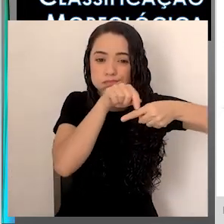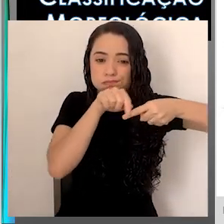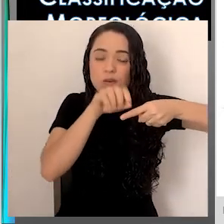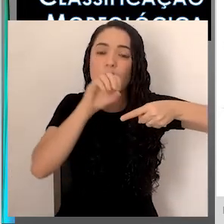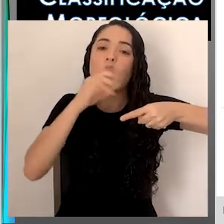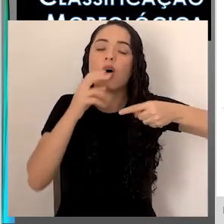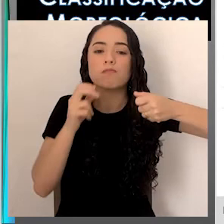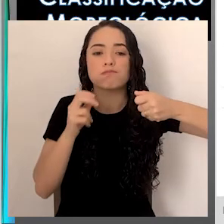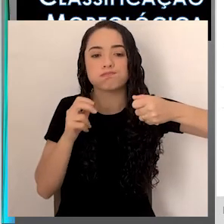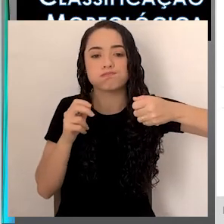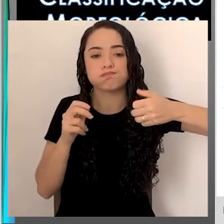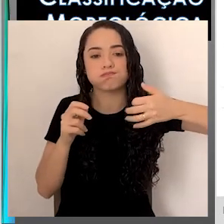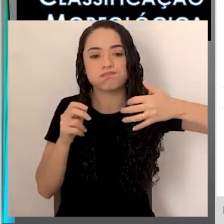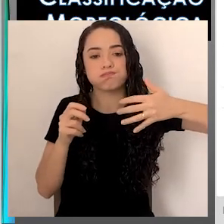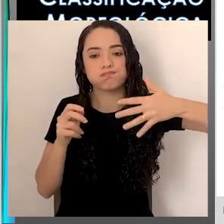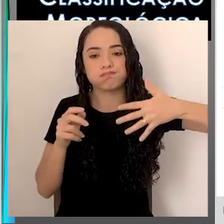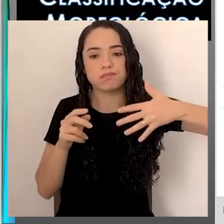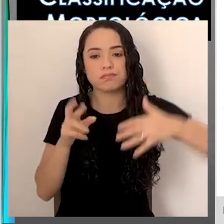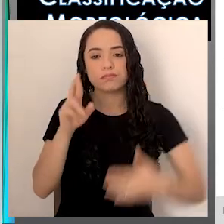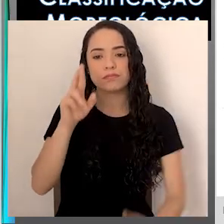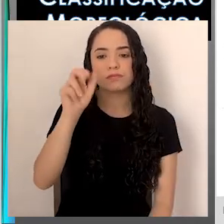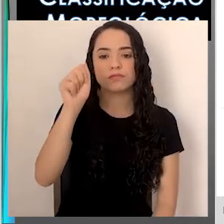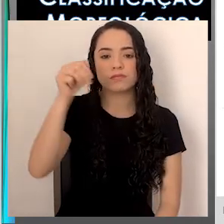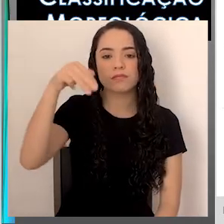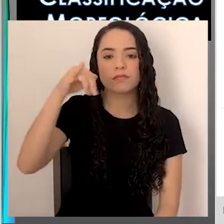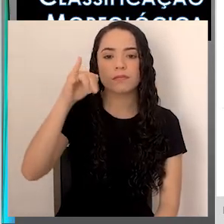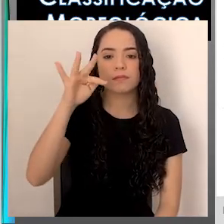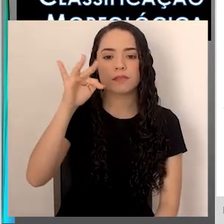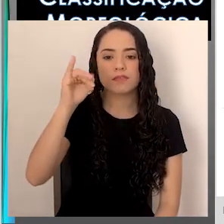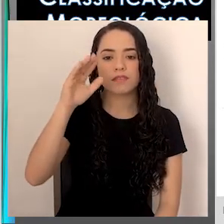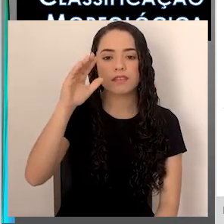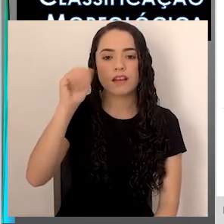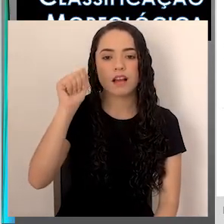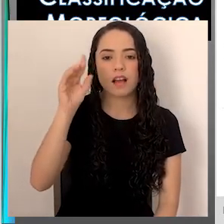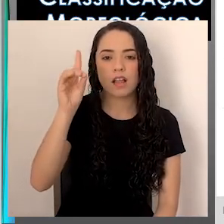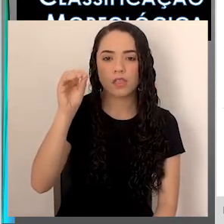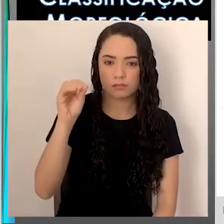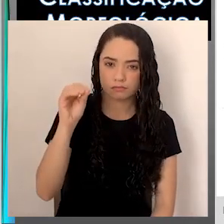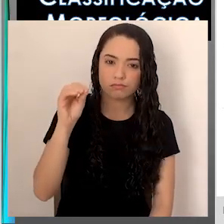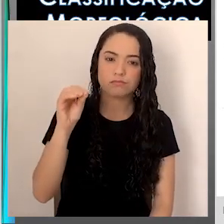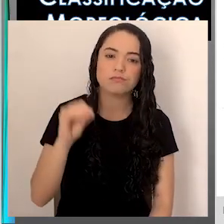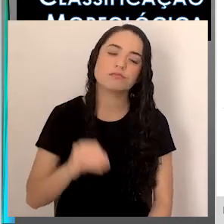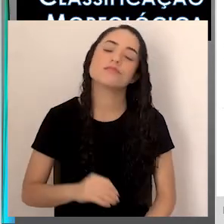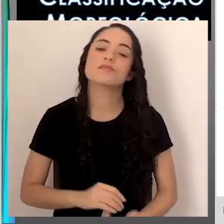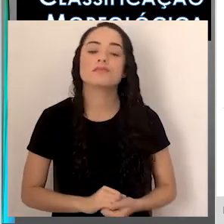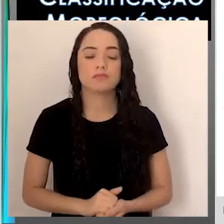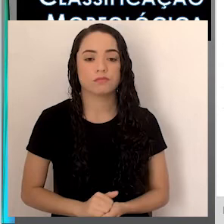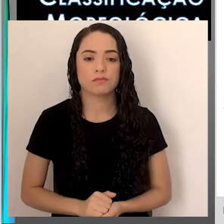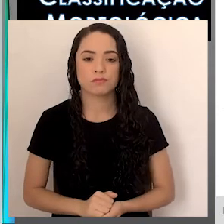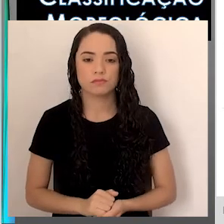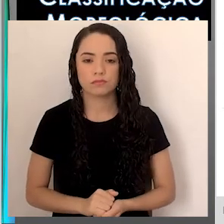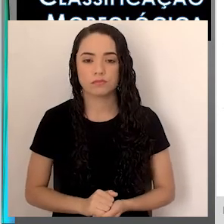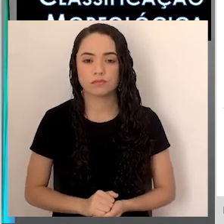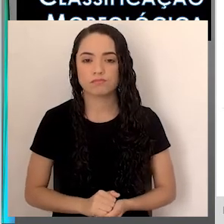glandular, ou ramificado, quando houver mais de uma porção de epitélio glandular nesta glândula.